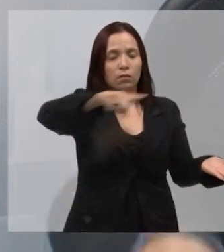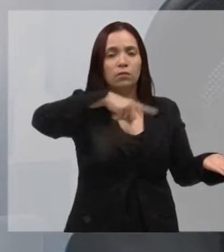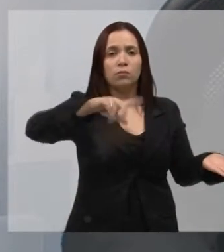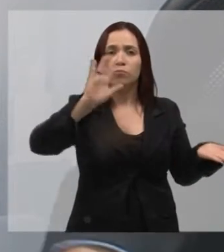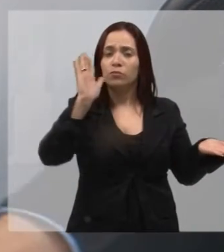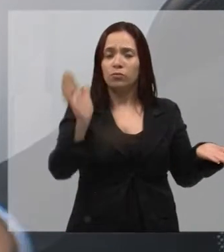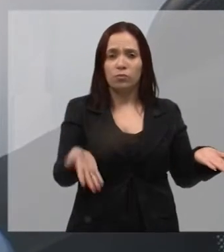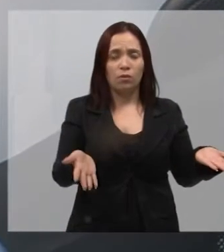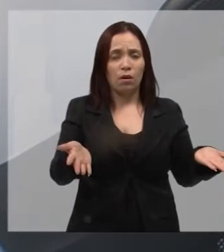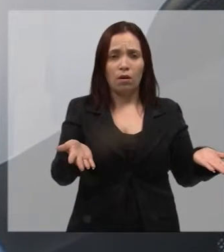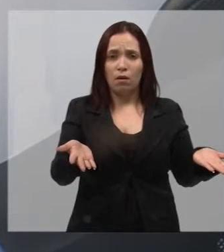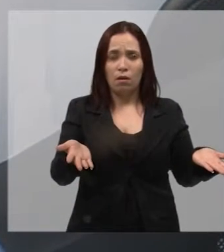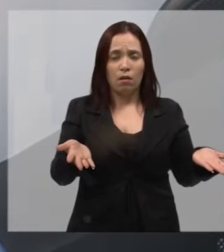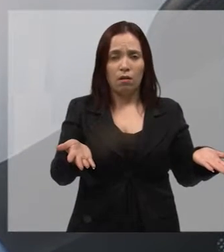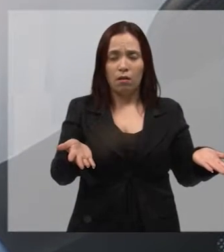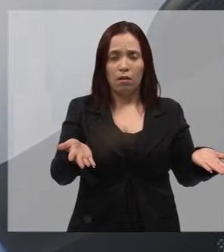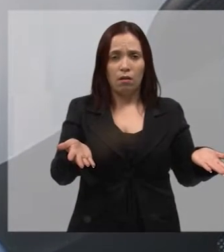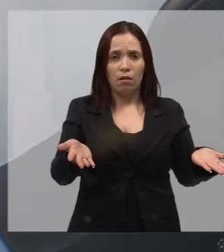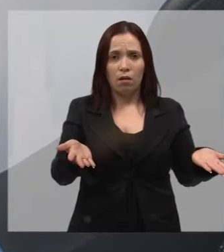que também não são